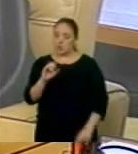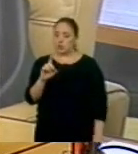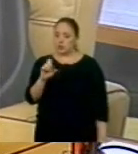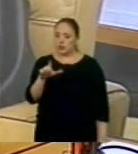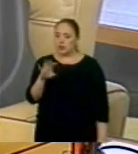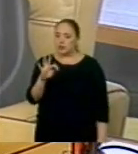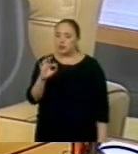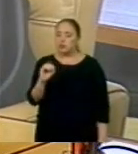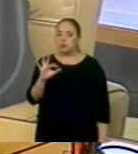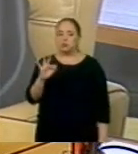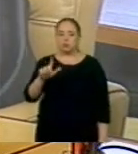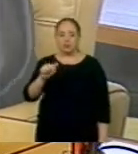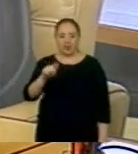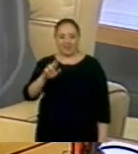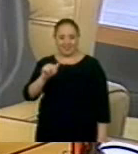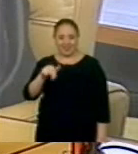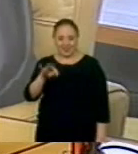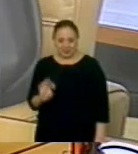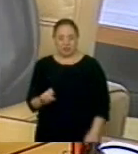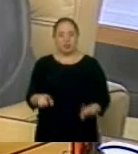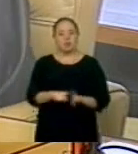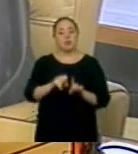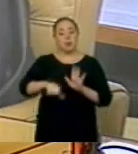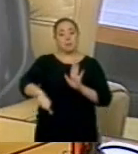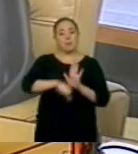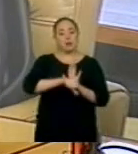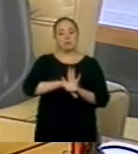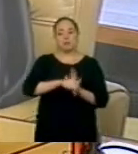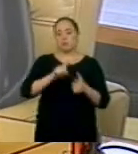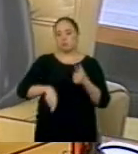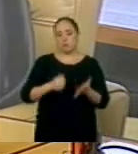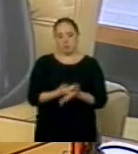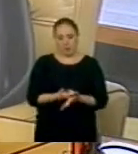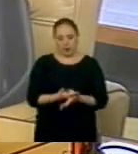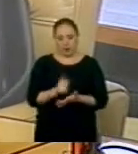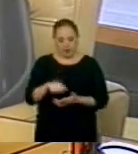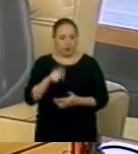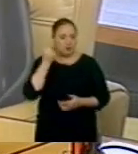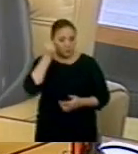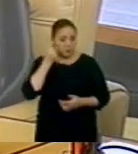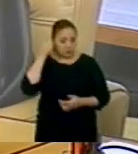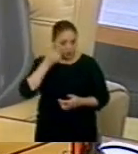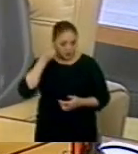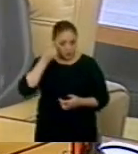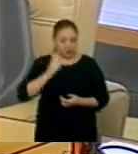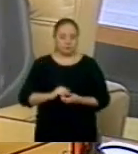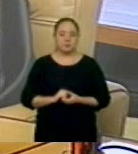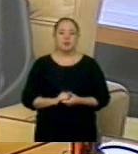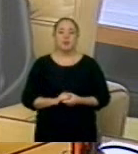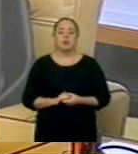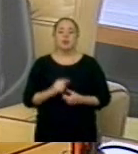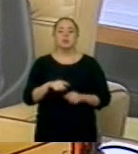crime inafiançável, quando flagrado é parlamentar. Também nesse ponto, pretende-se